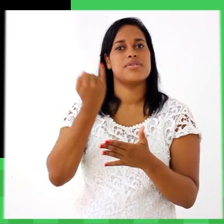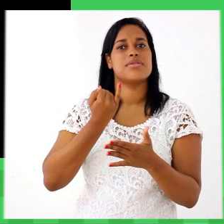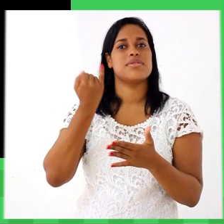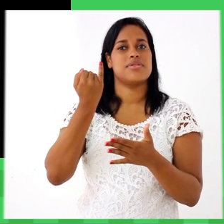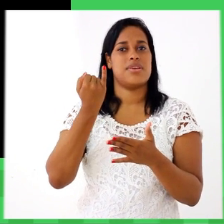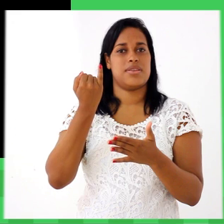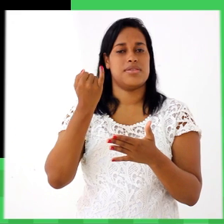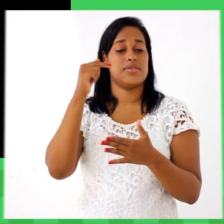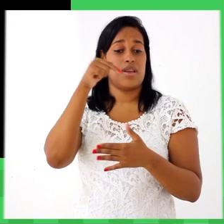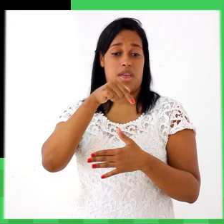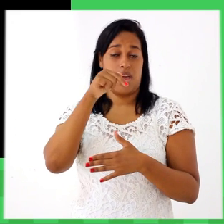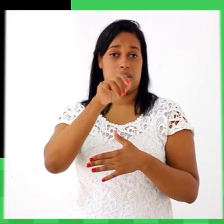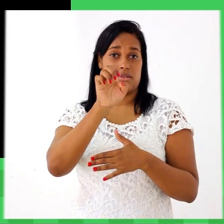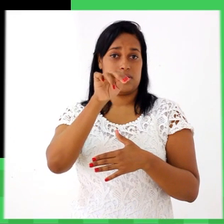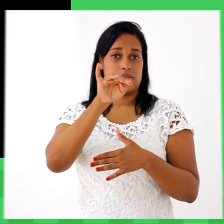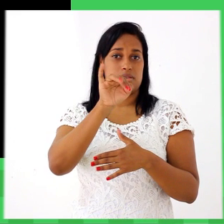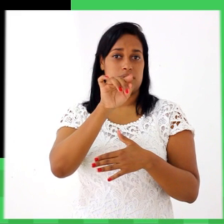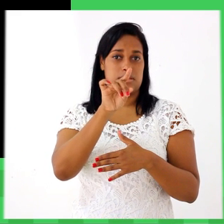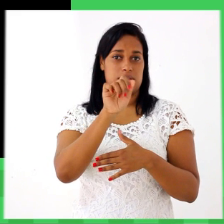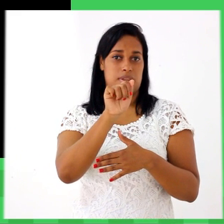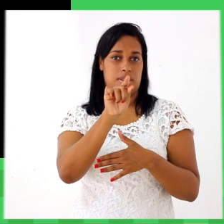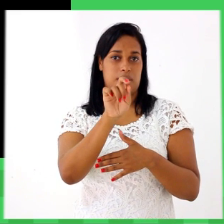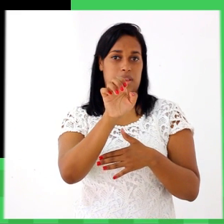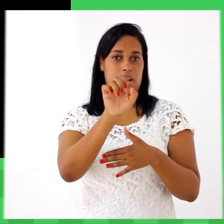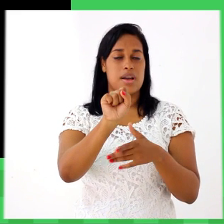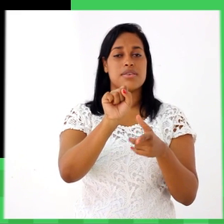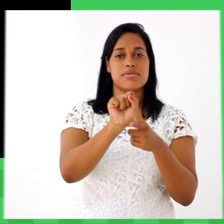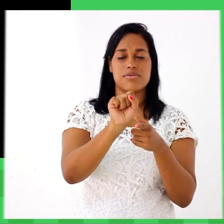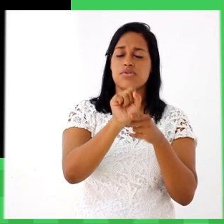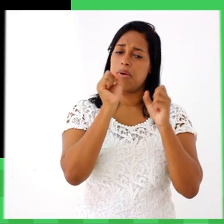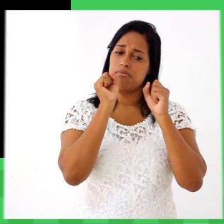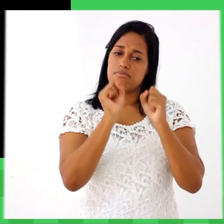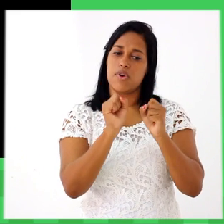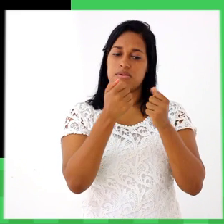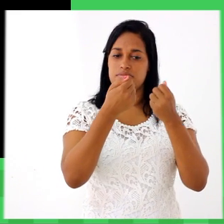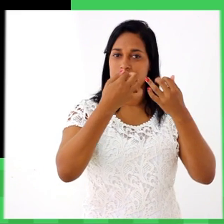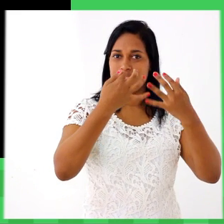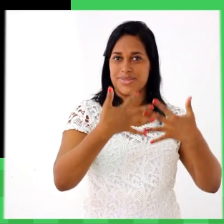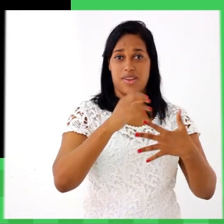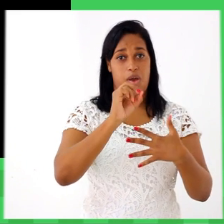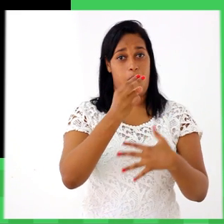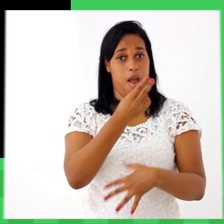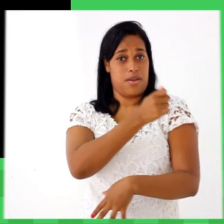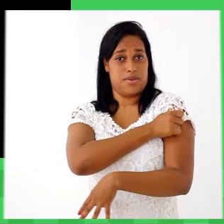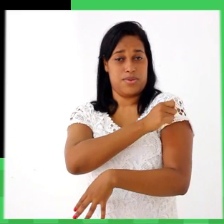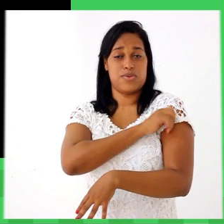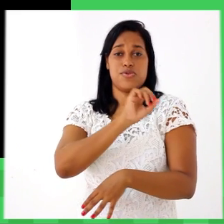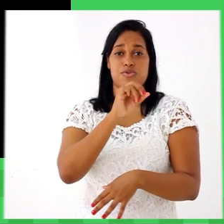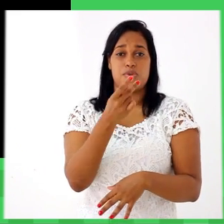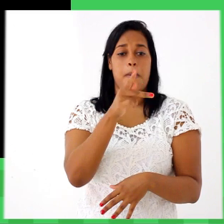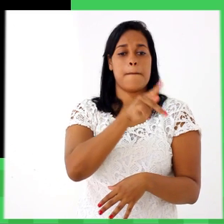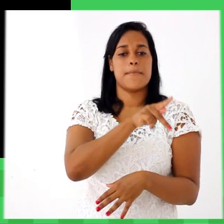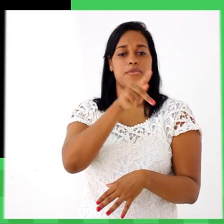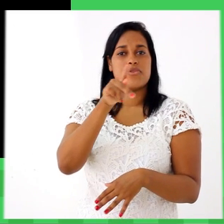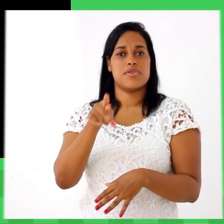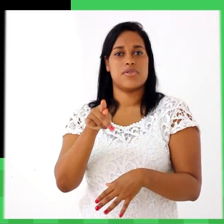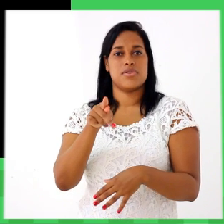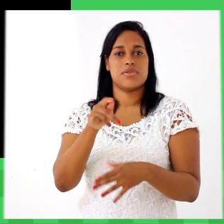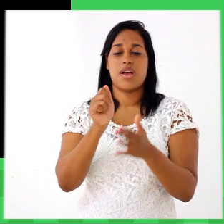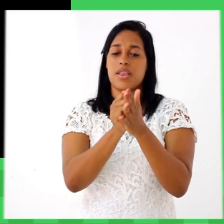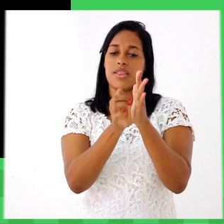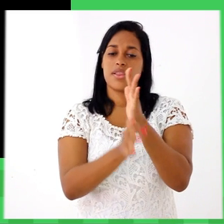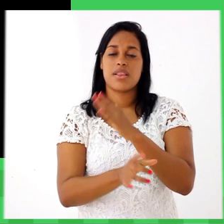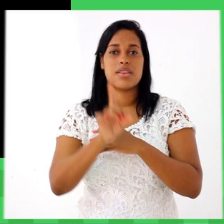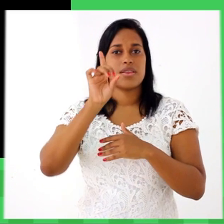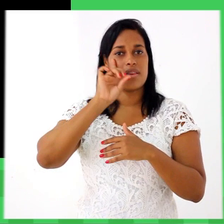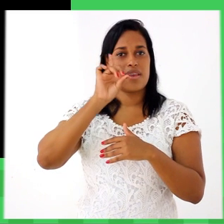Essas entidades podem ser concretas ou abstratas. Concretas, alunos e professores. São entidades que estão no dia a dia do colégio